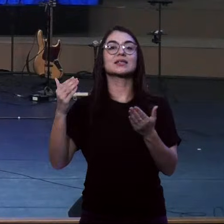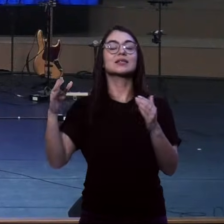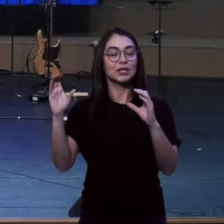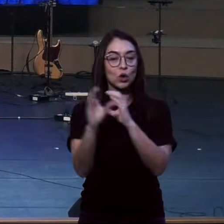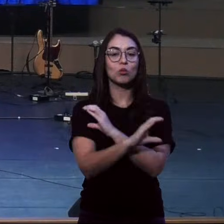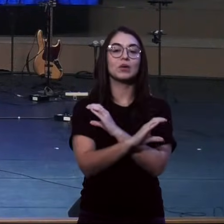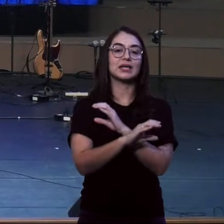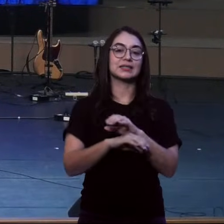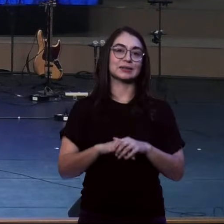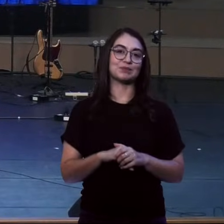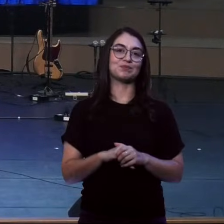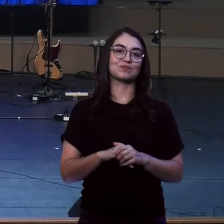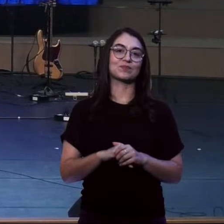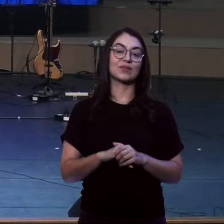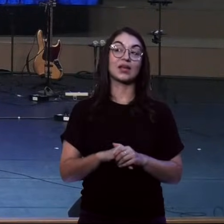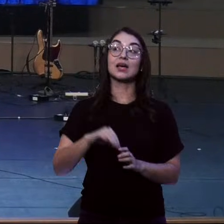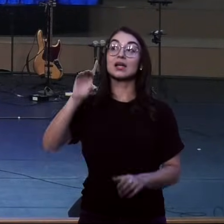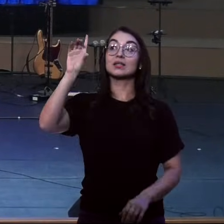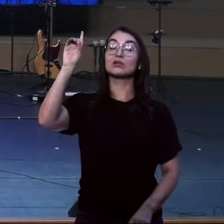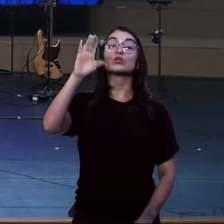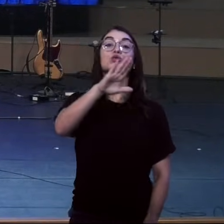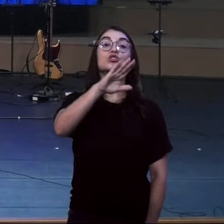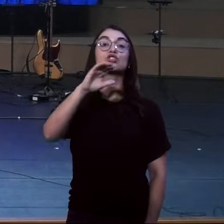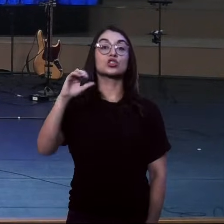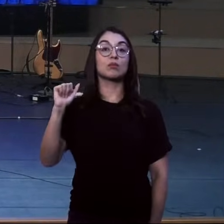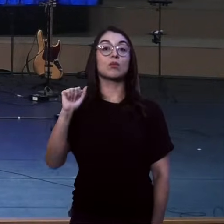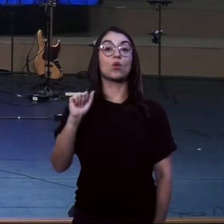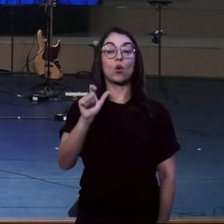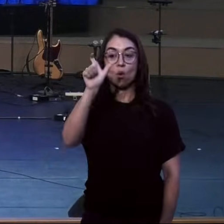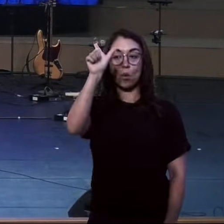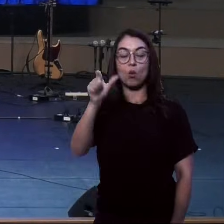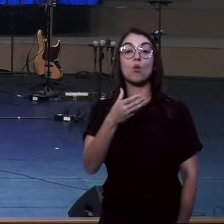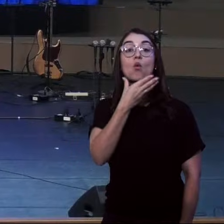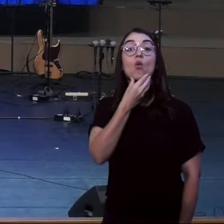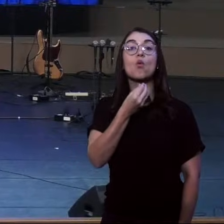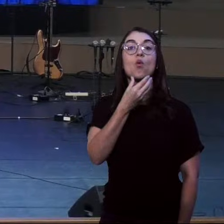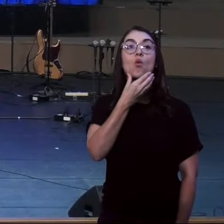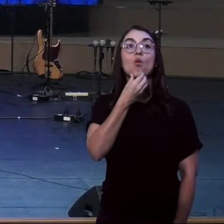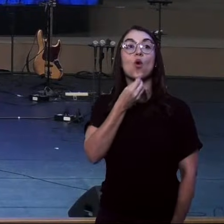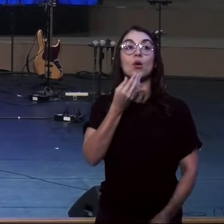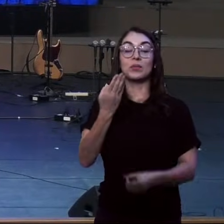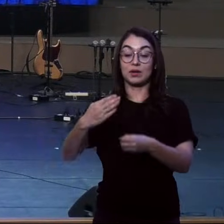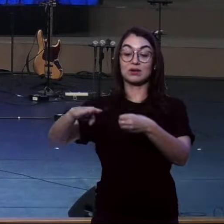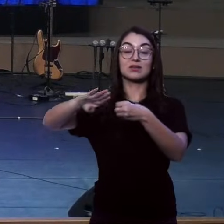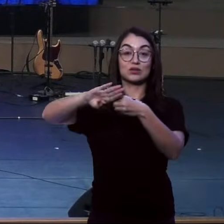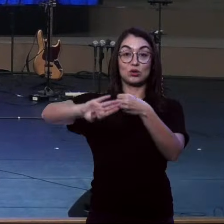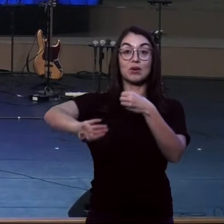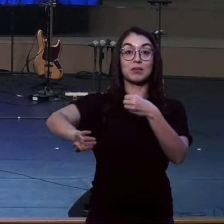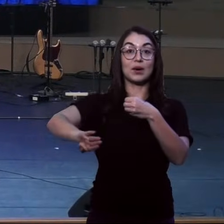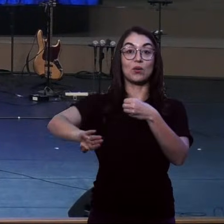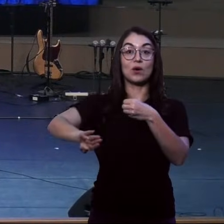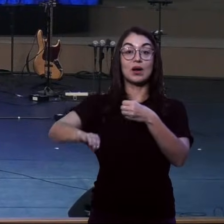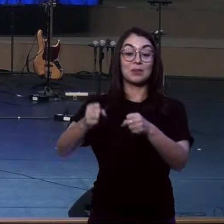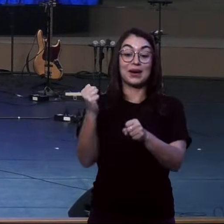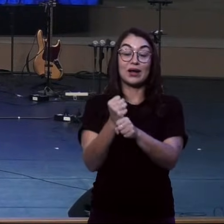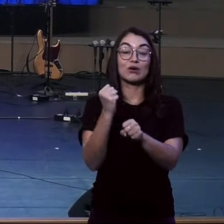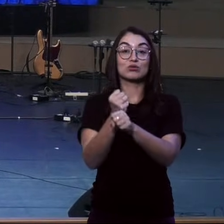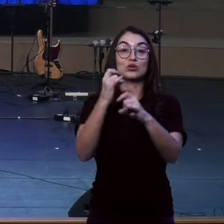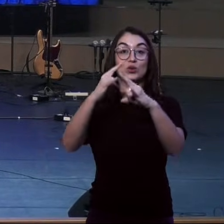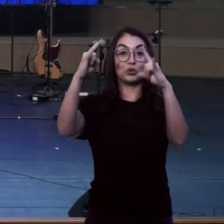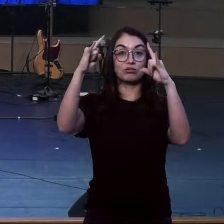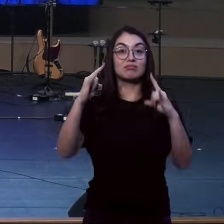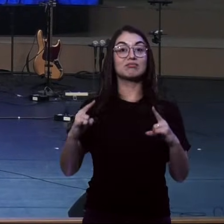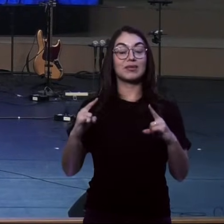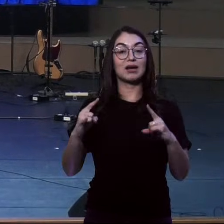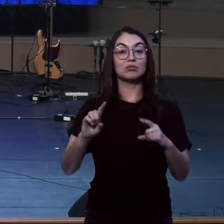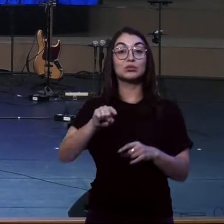continuar o templo, um outro para servir diante de mim, e levantei profetas para proclamarem a minha mensagem. Isso